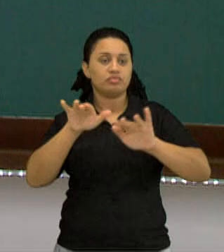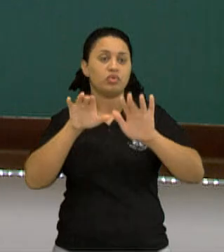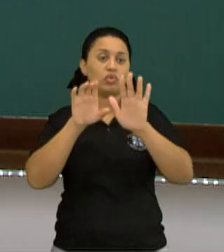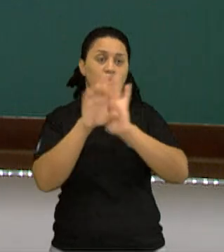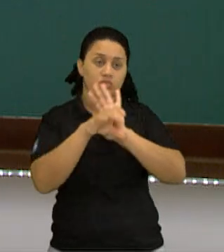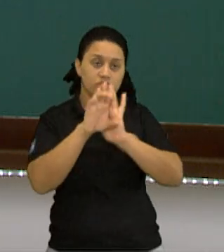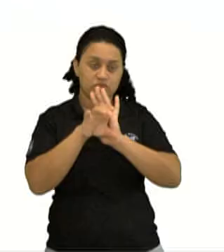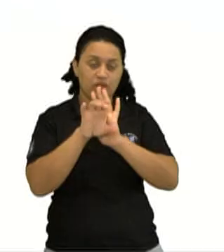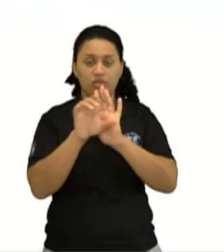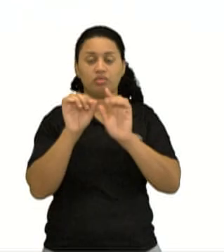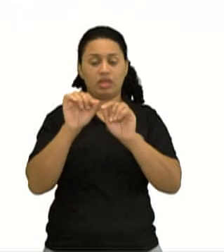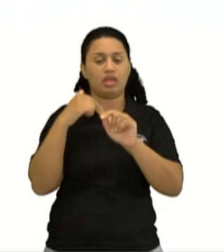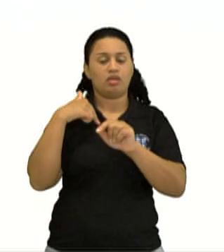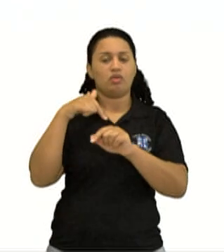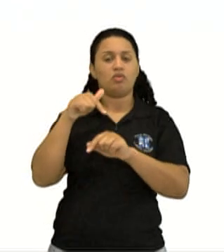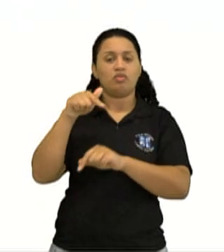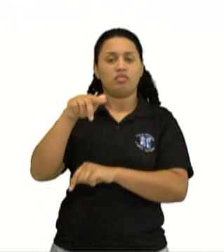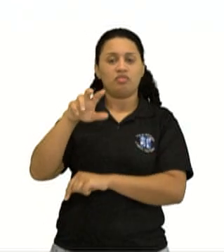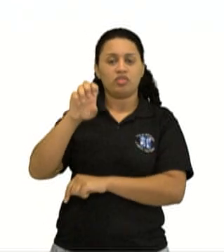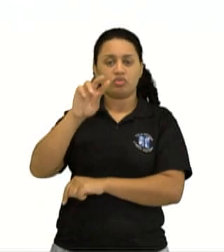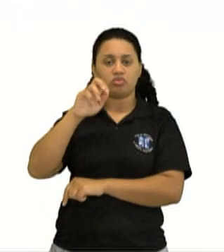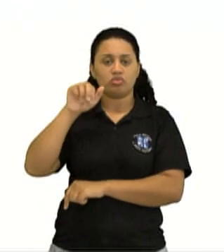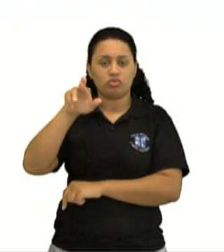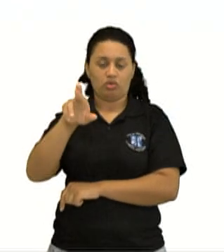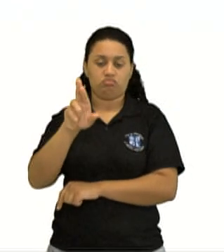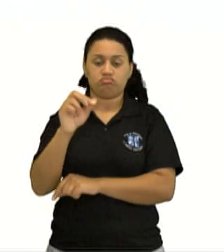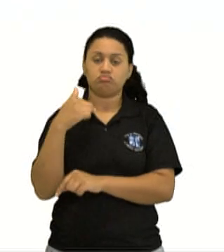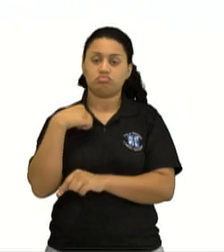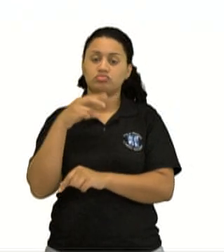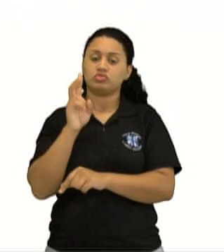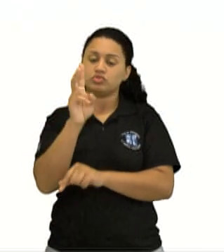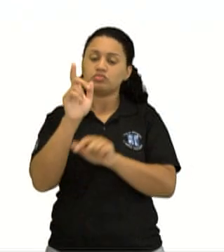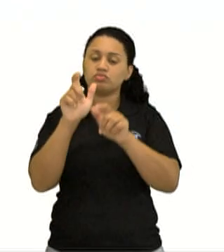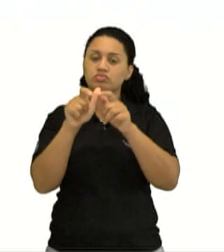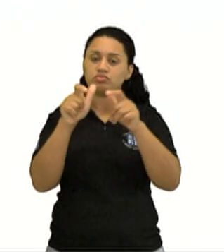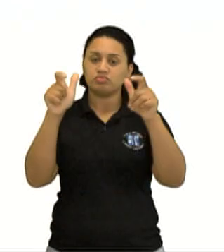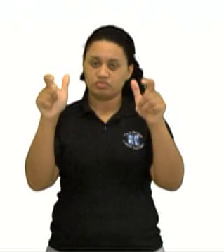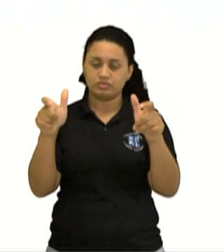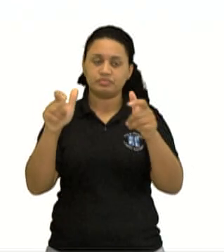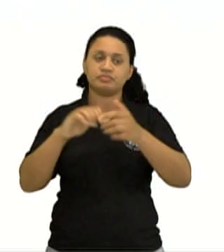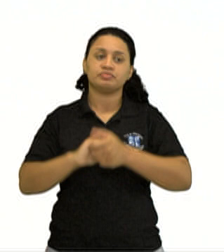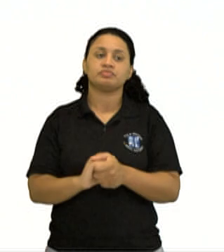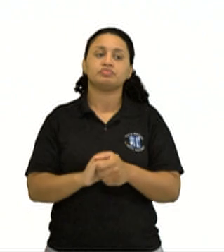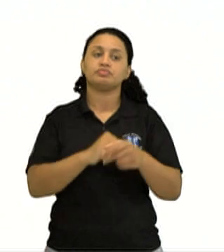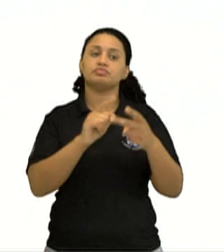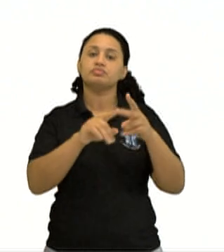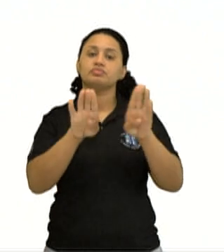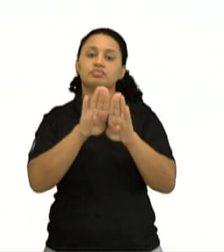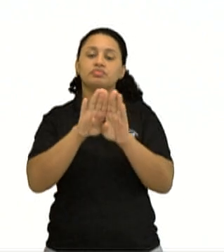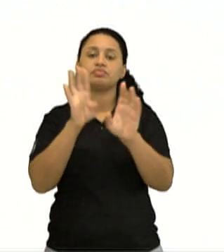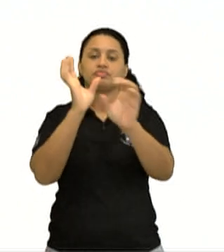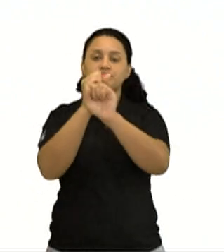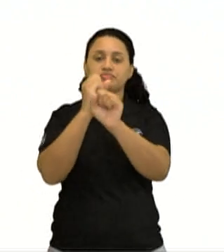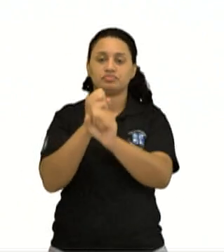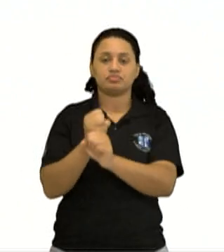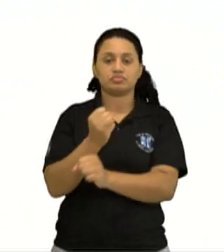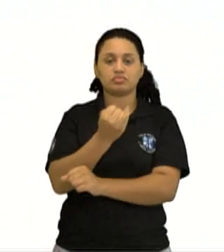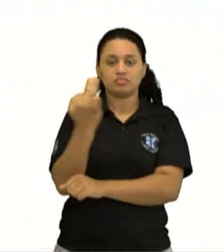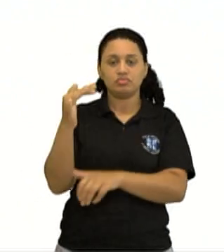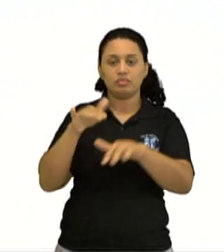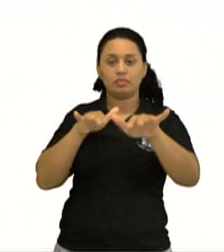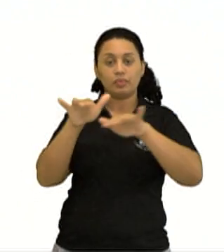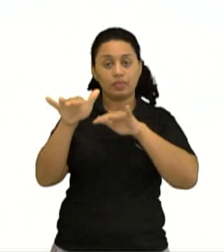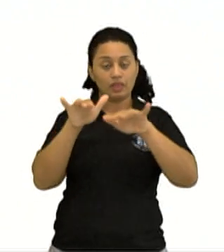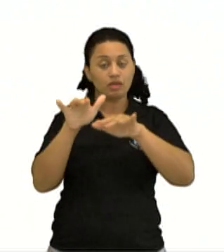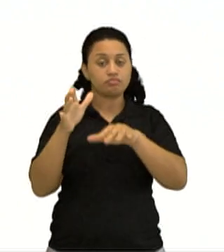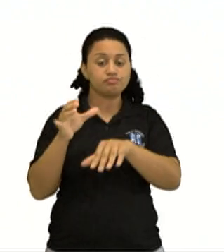grandeza vetorial com tendência a ser conservado em sistemas fechados. E também nós vamos calcular a quantidade de movimento para corpos